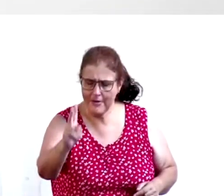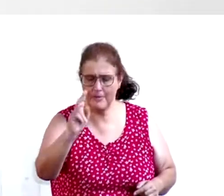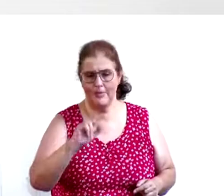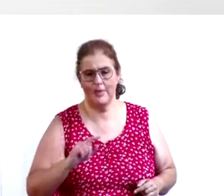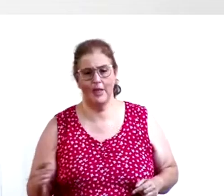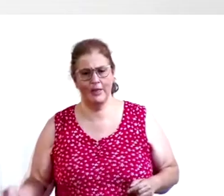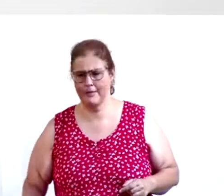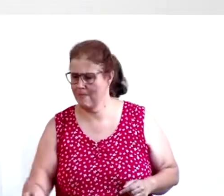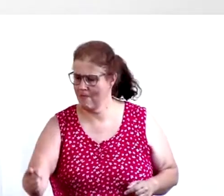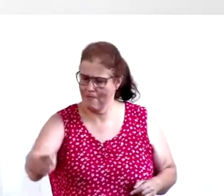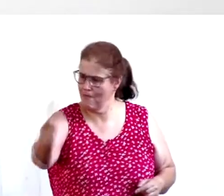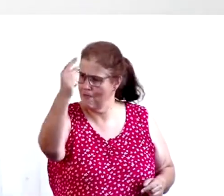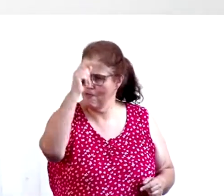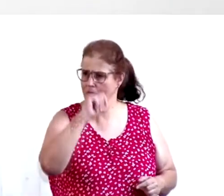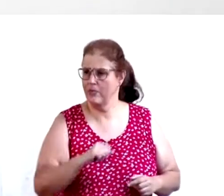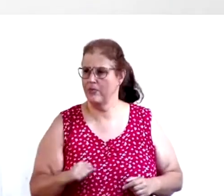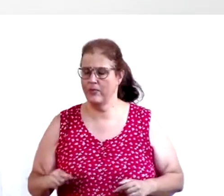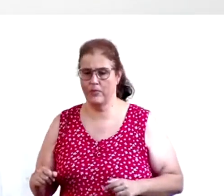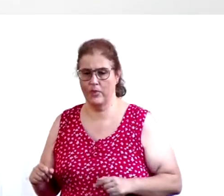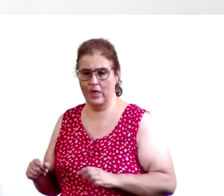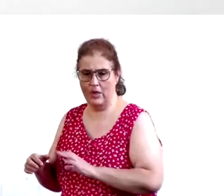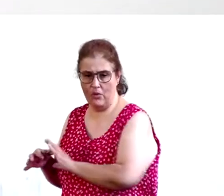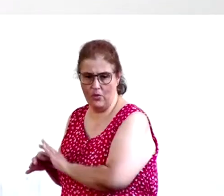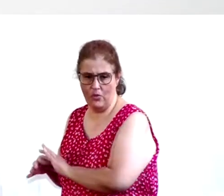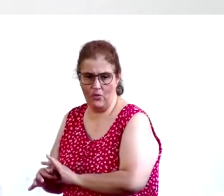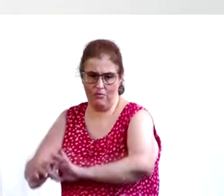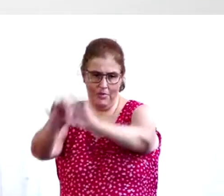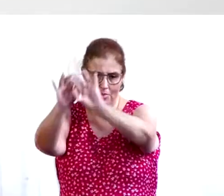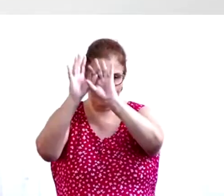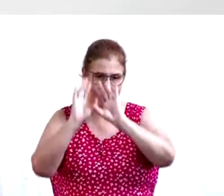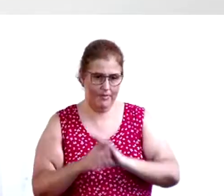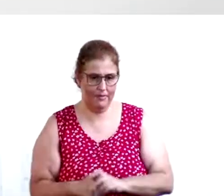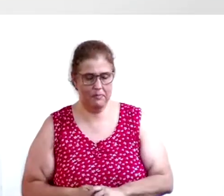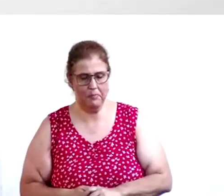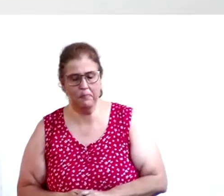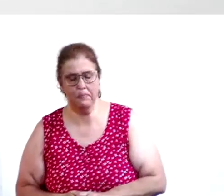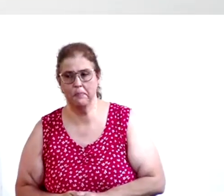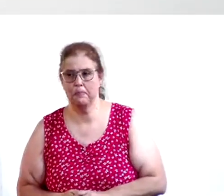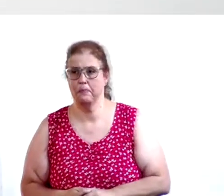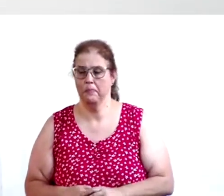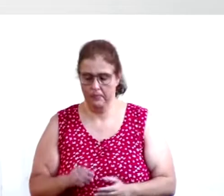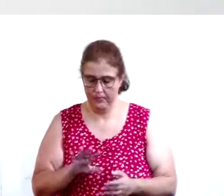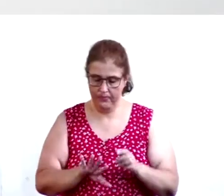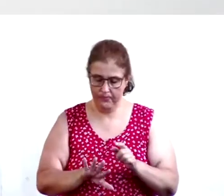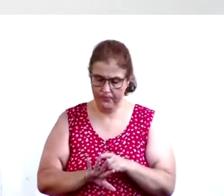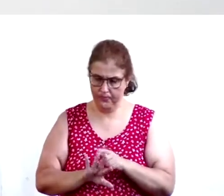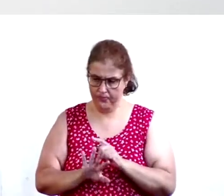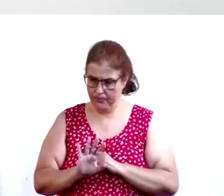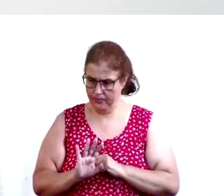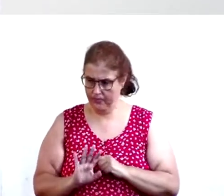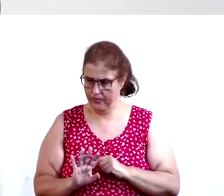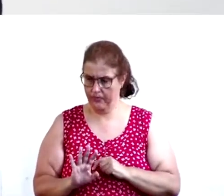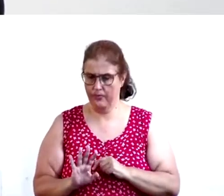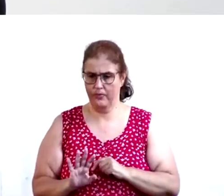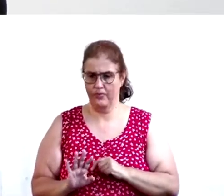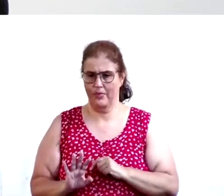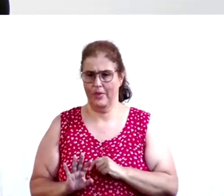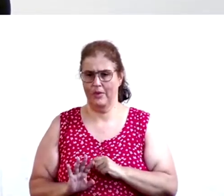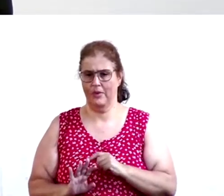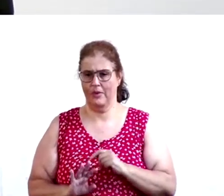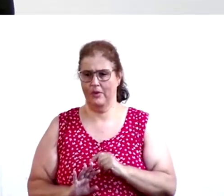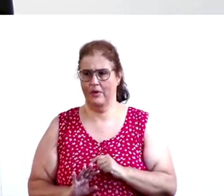poder. Primeira coisa. Segunda coisa para você gravar, está aqui no texto, e eu não vou fugir do texto de jeito